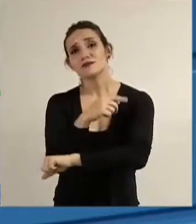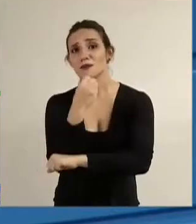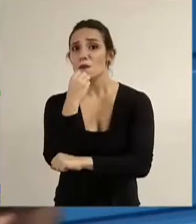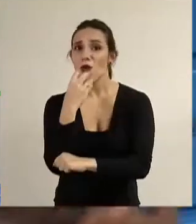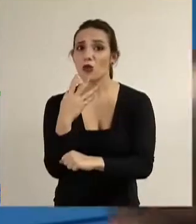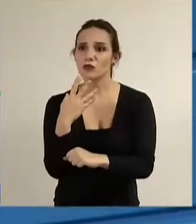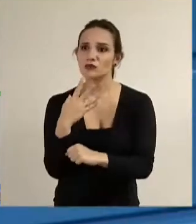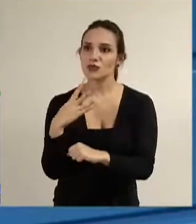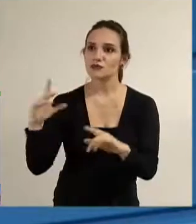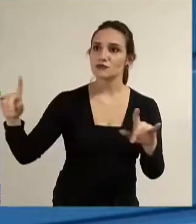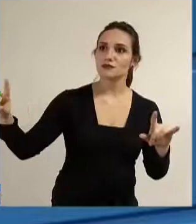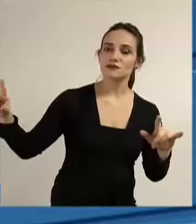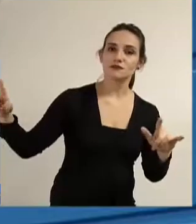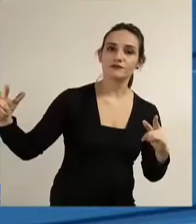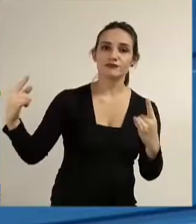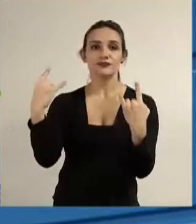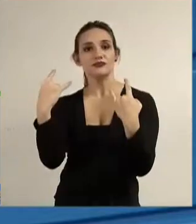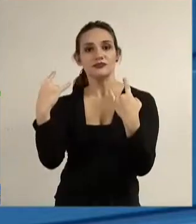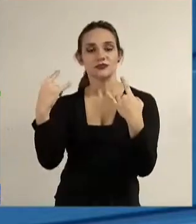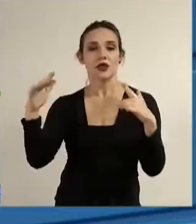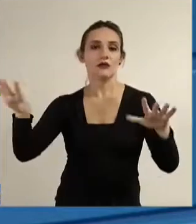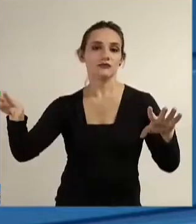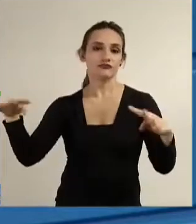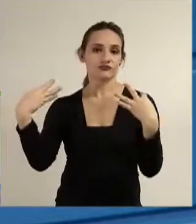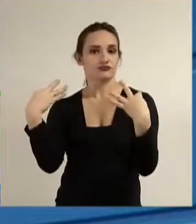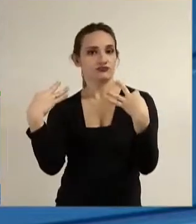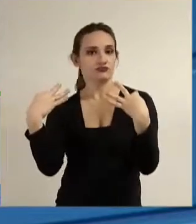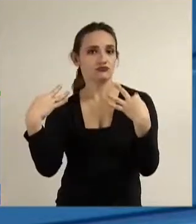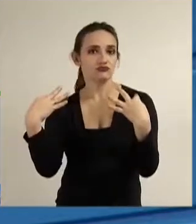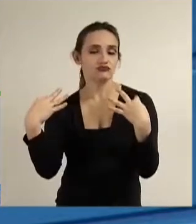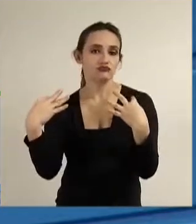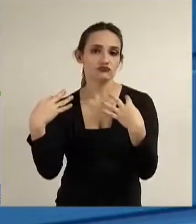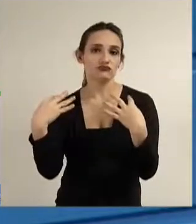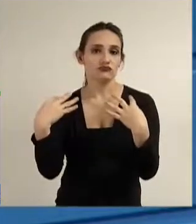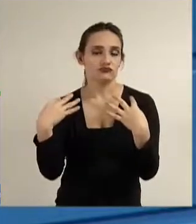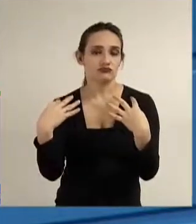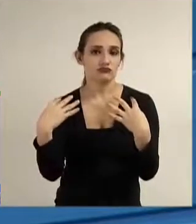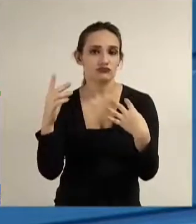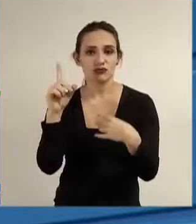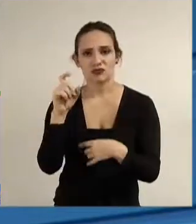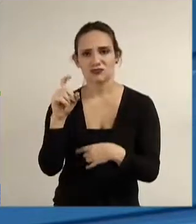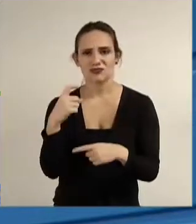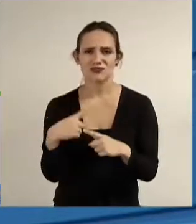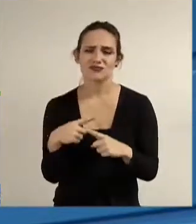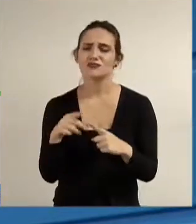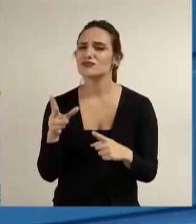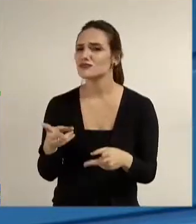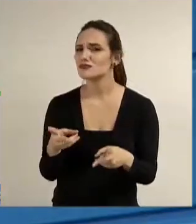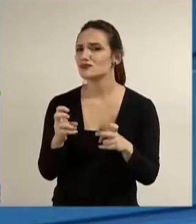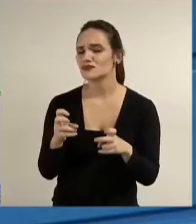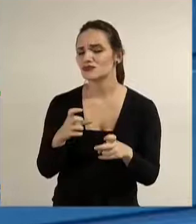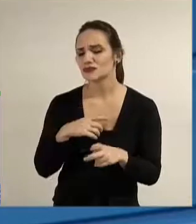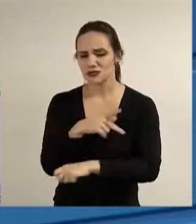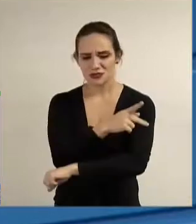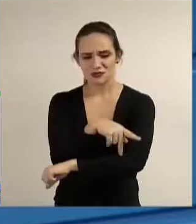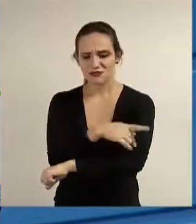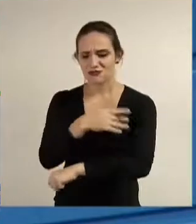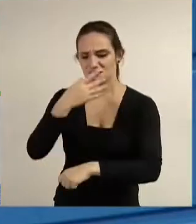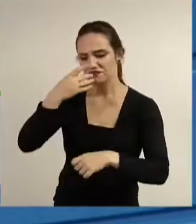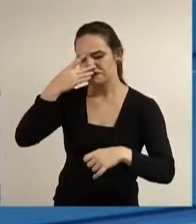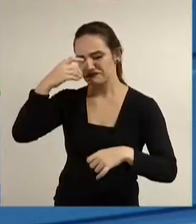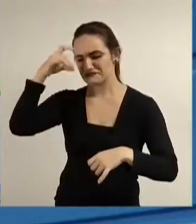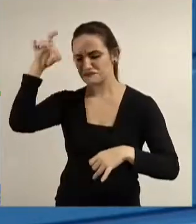cartão postal de Dourados. Nós estamos percebendo o abandono de parques, de praças lá em